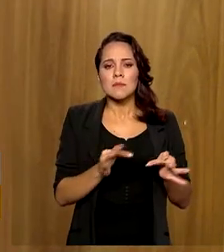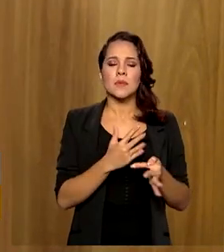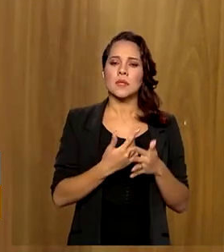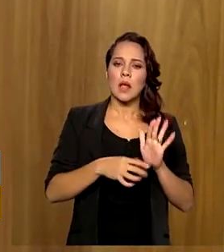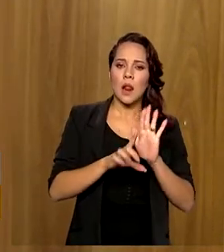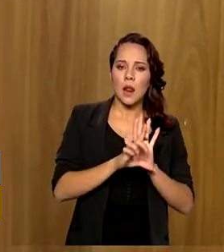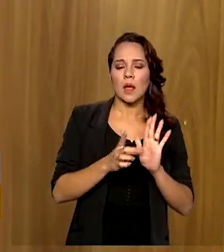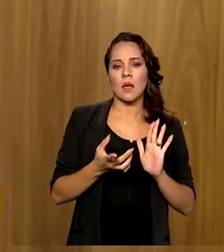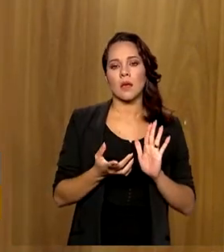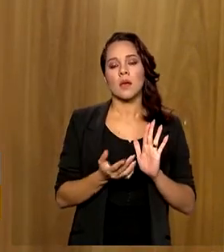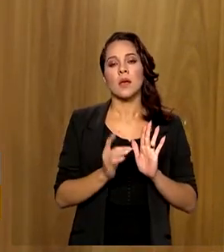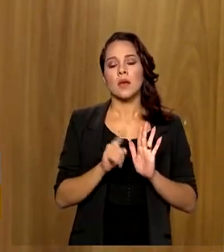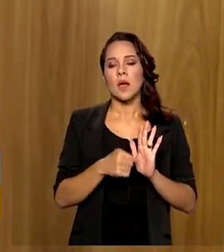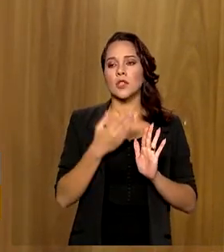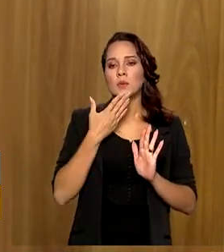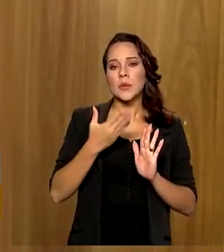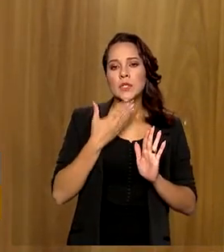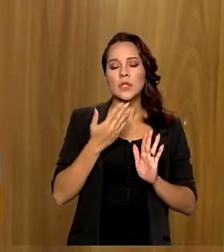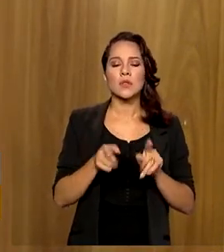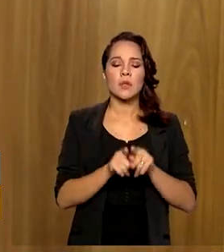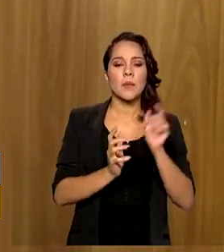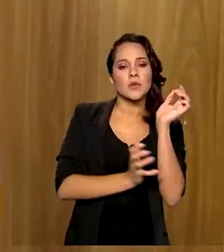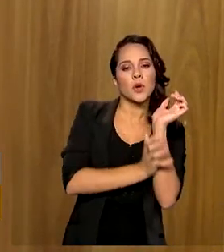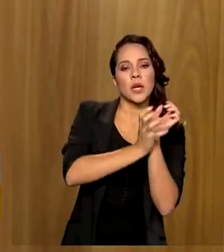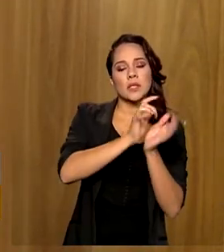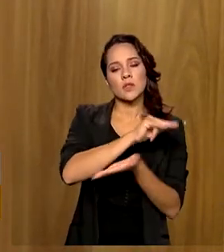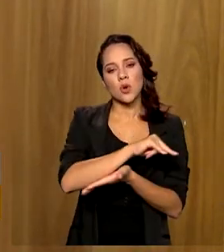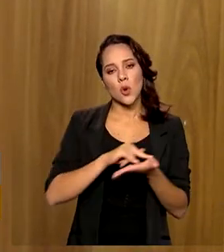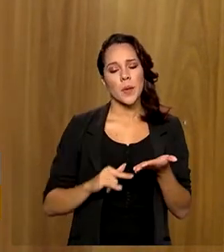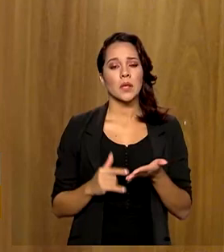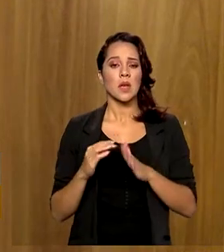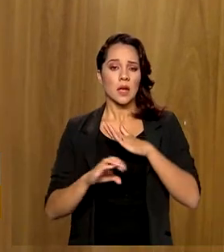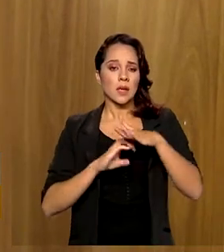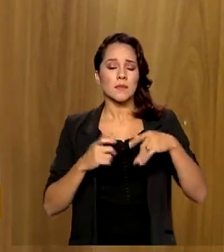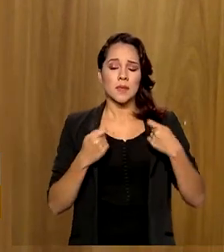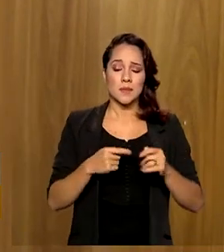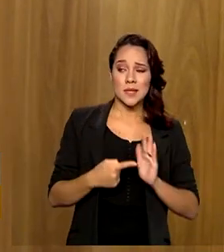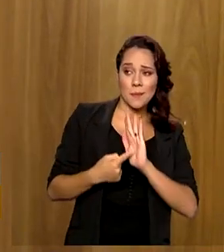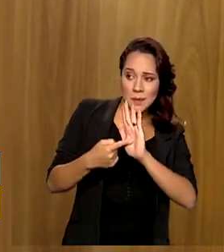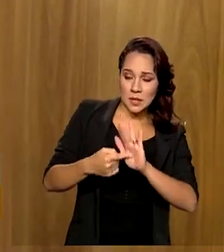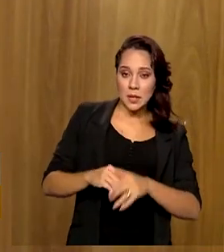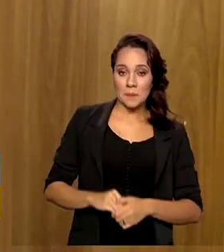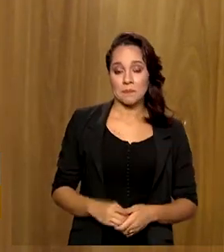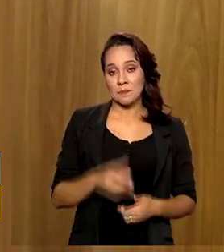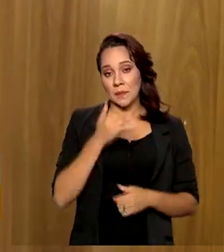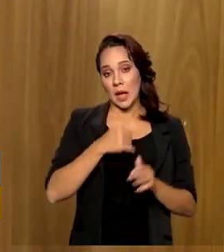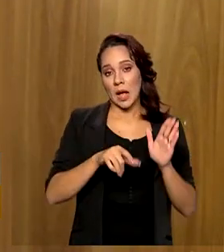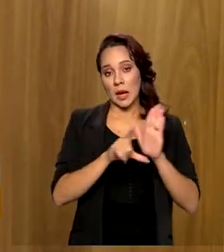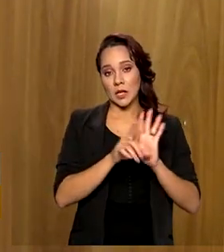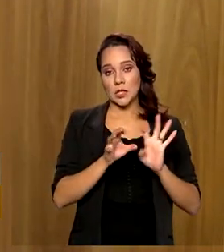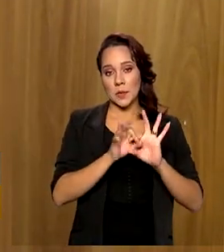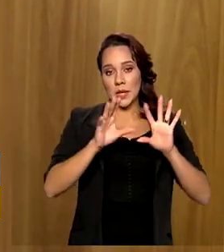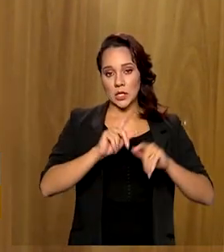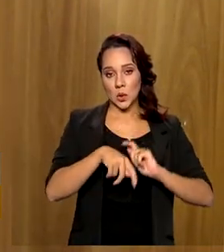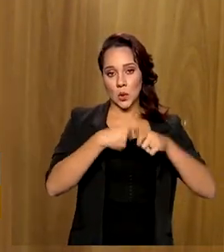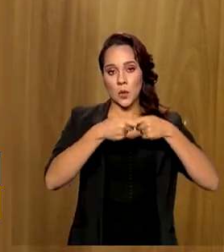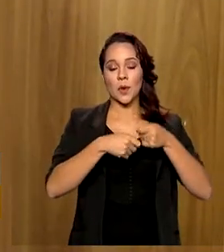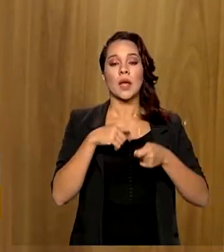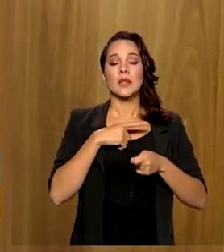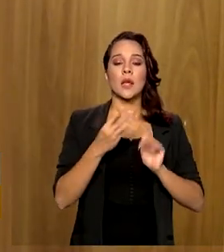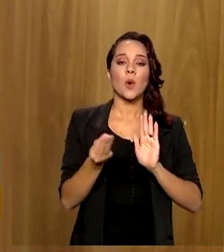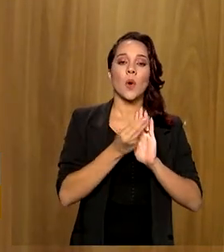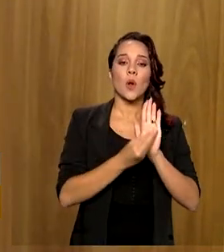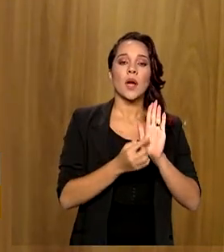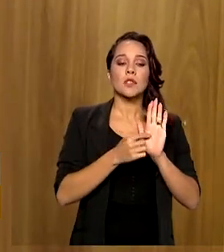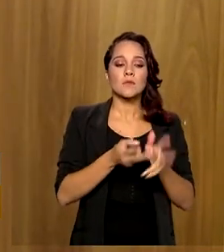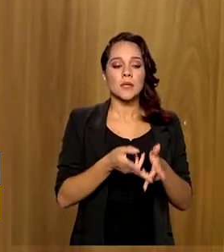legislação e requerimento burocrático de documentos que as empresas teriam que apresentar. No caso da Lei de Liberdade Econômica, ela traz essa previsão da